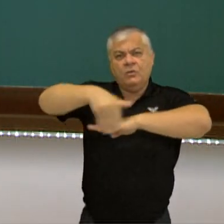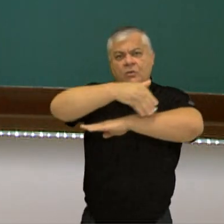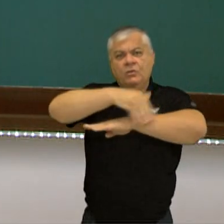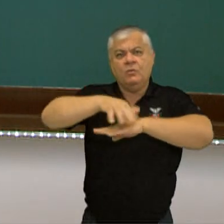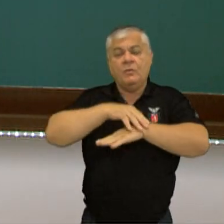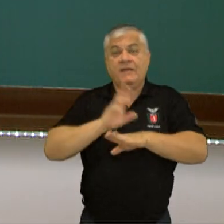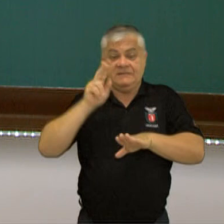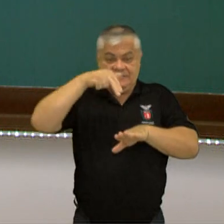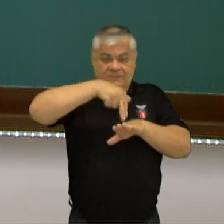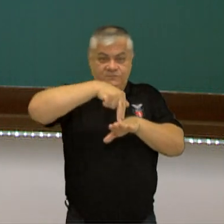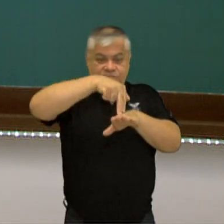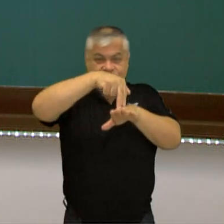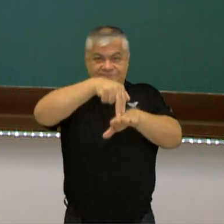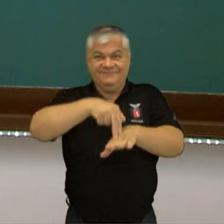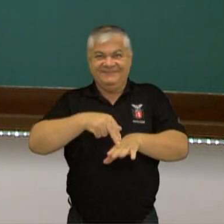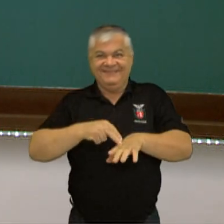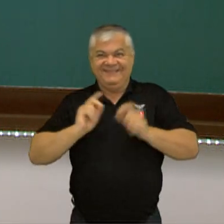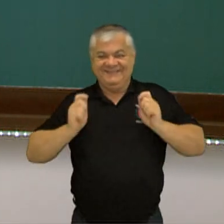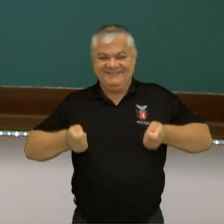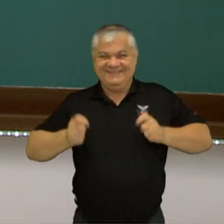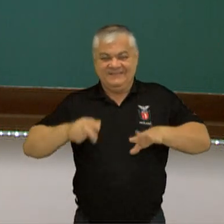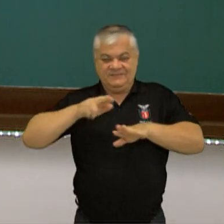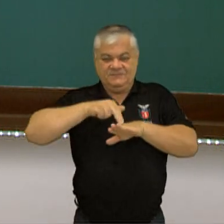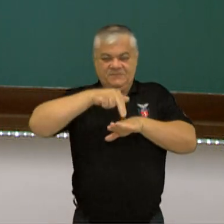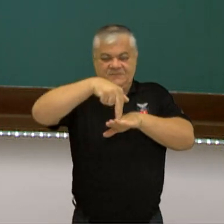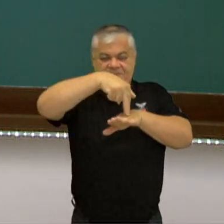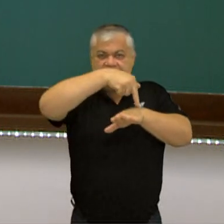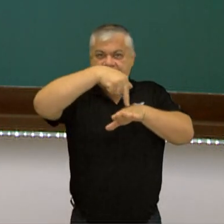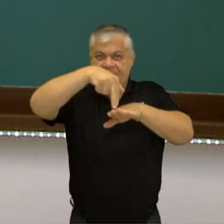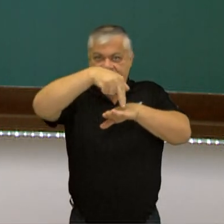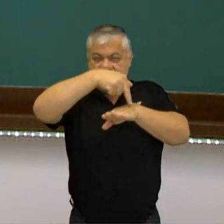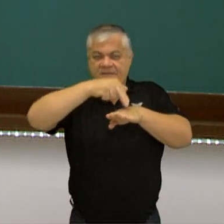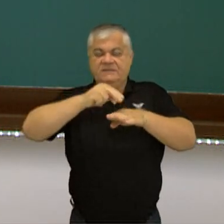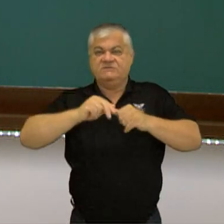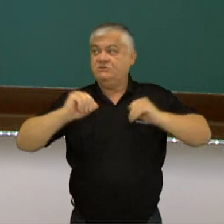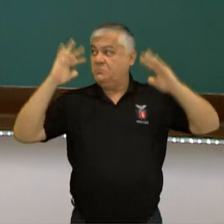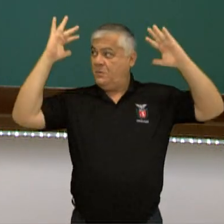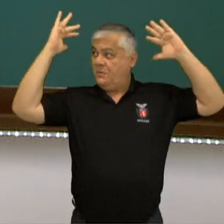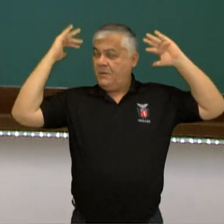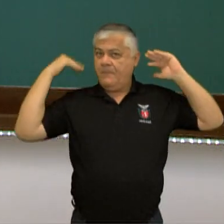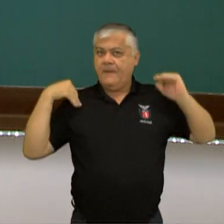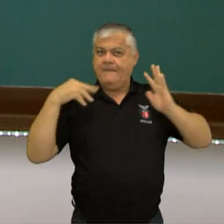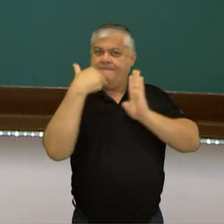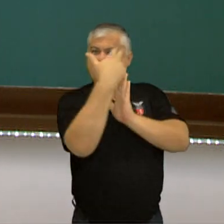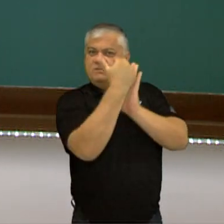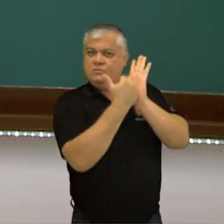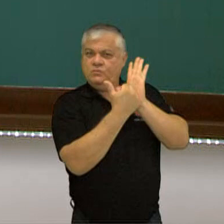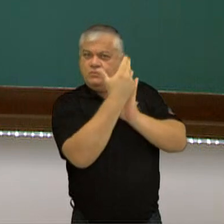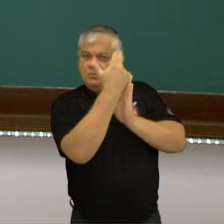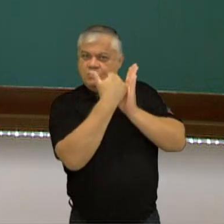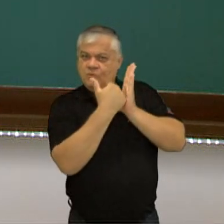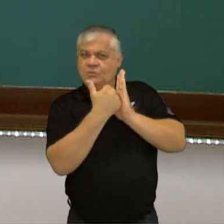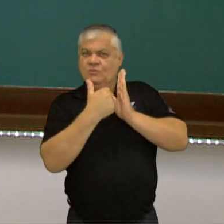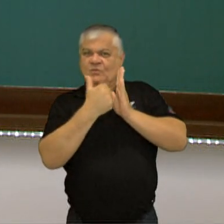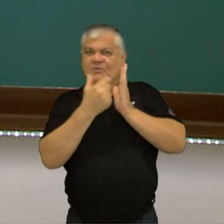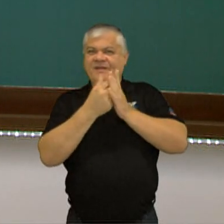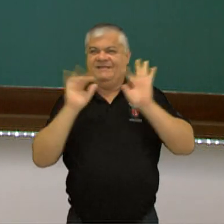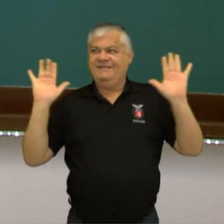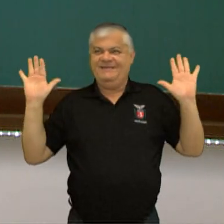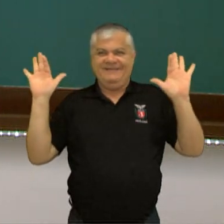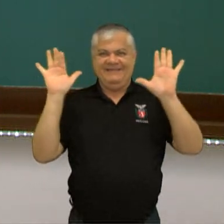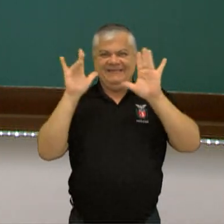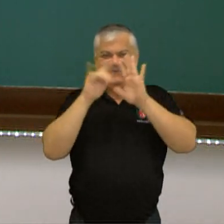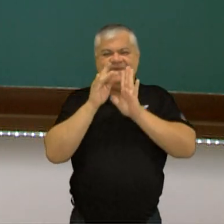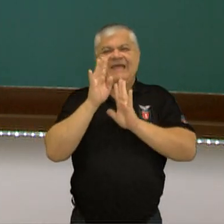canovaccio, que era aquela concepção de cenário, de esquematização de